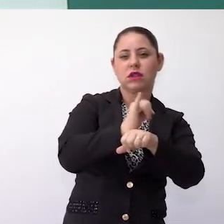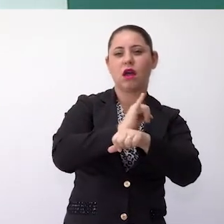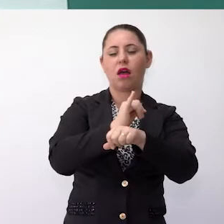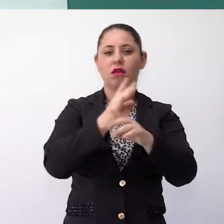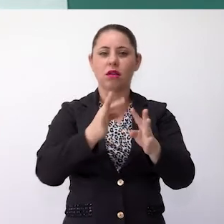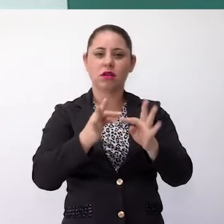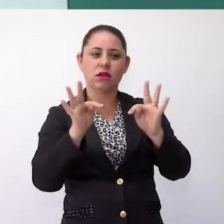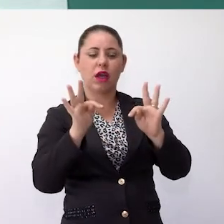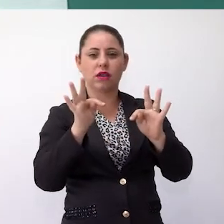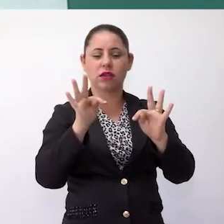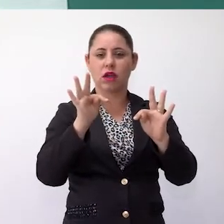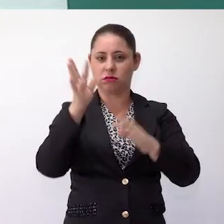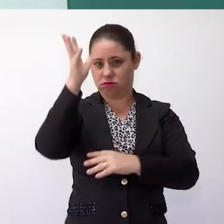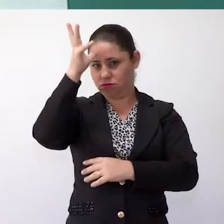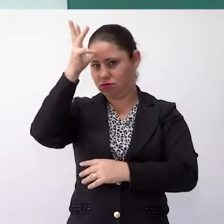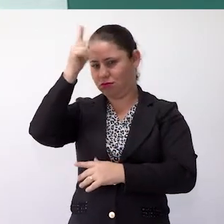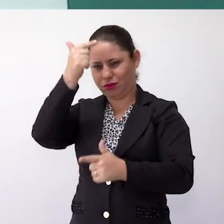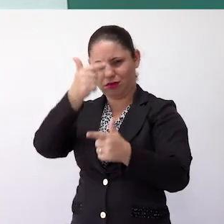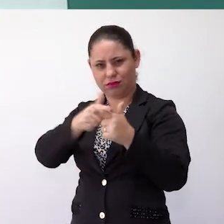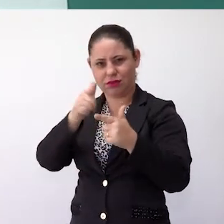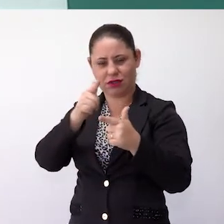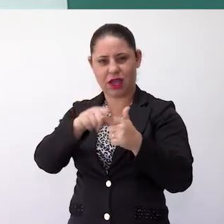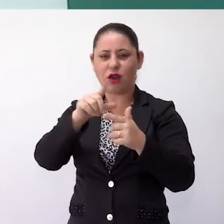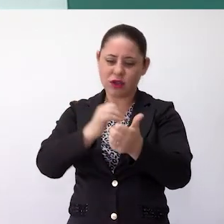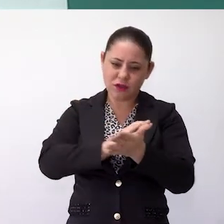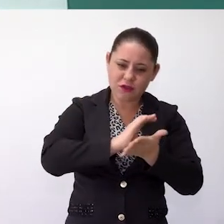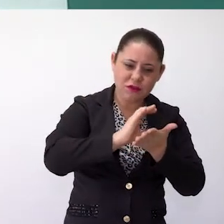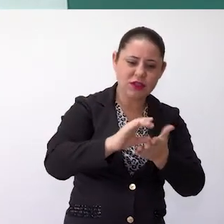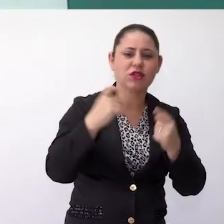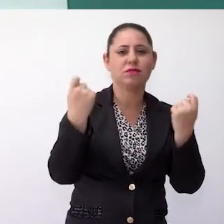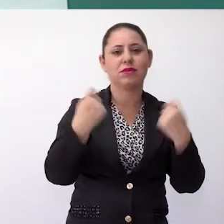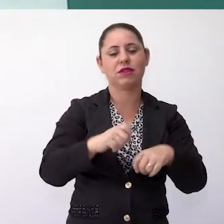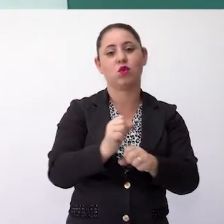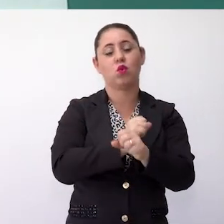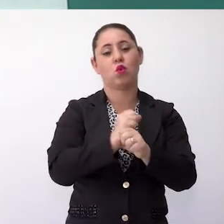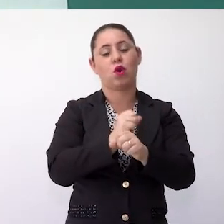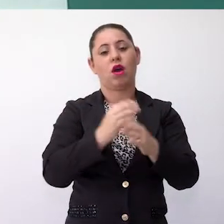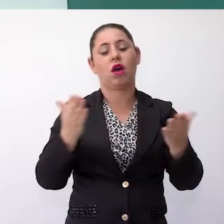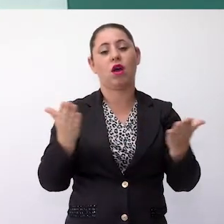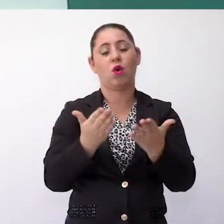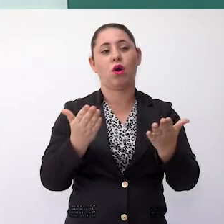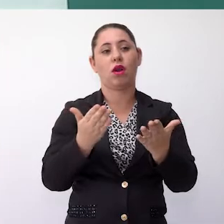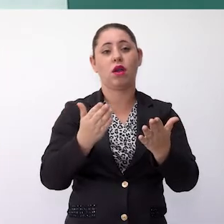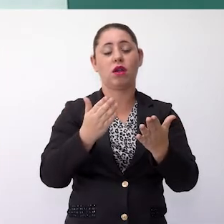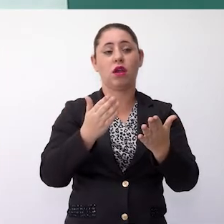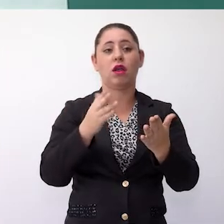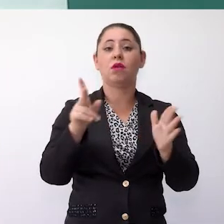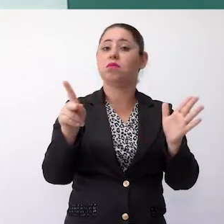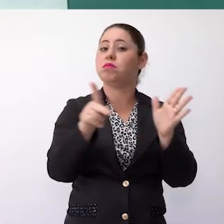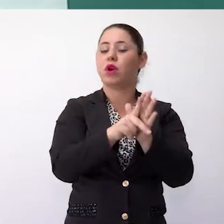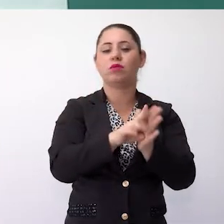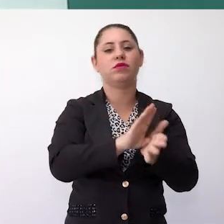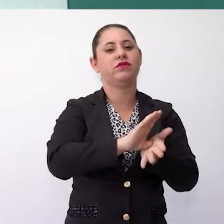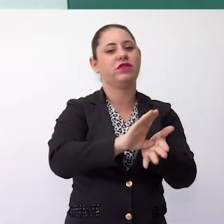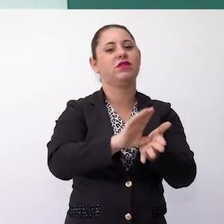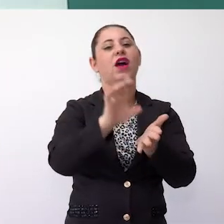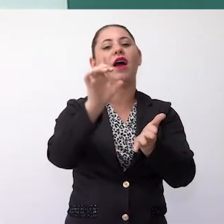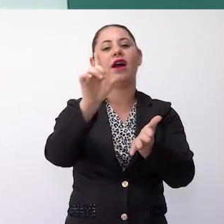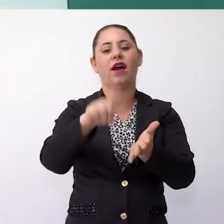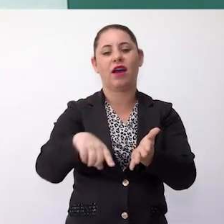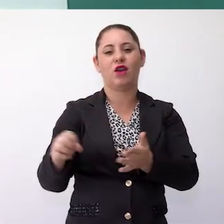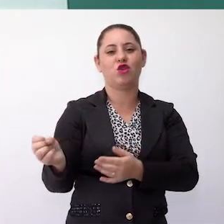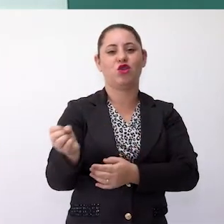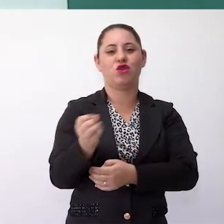uma técnica em resultado. E é nisso que nós temos que investir. E para esse ano, um dos grandes produtos desse investimento vai ser